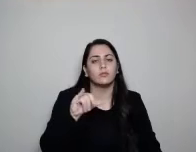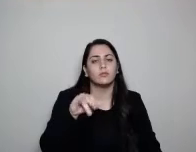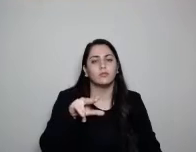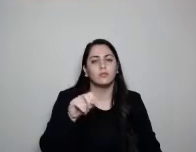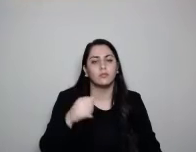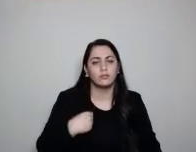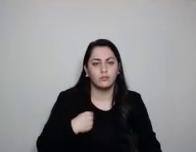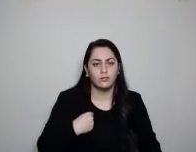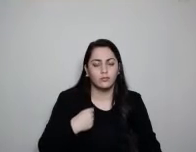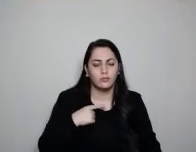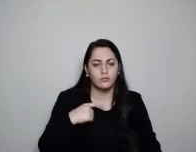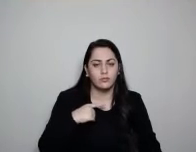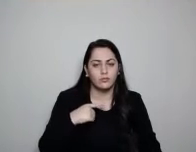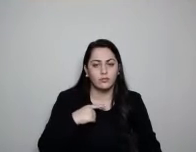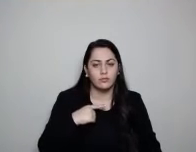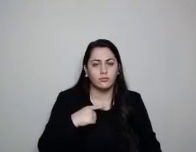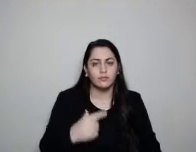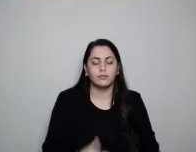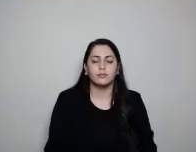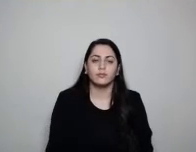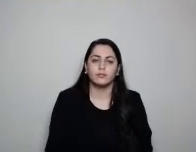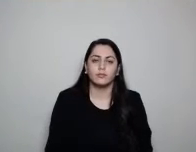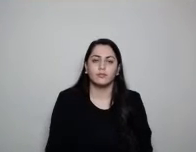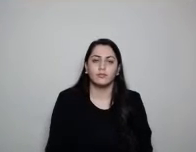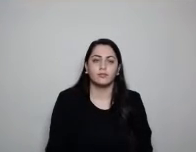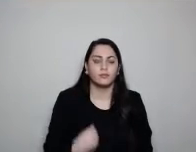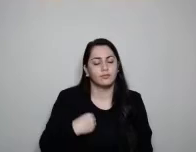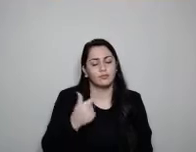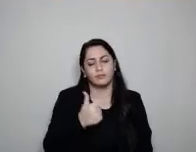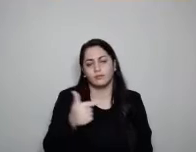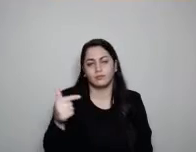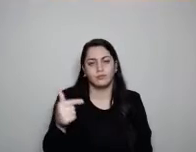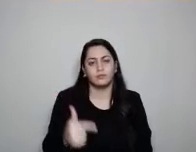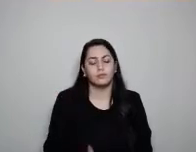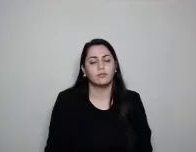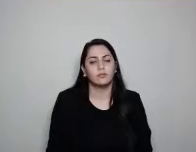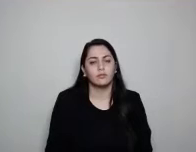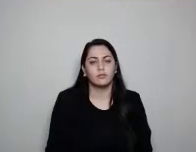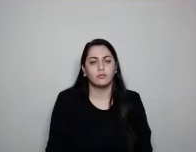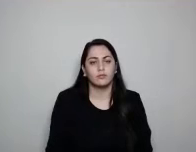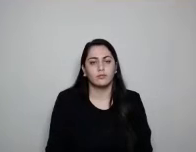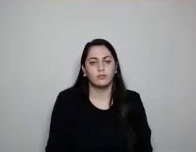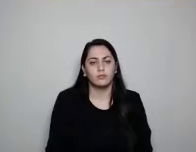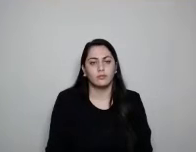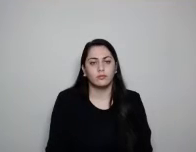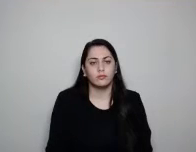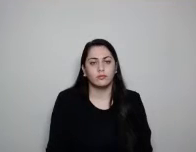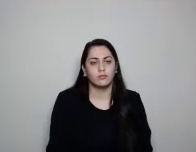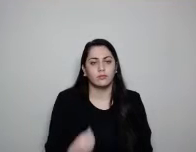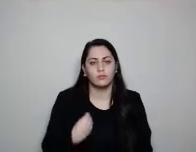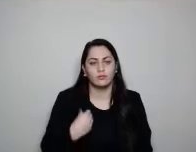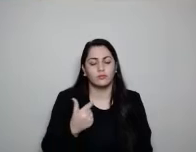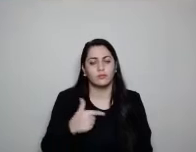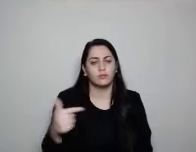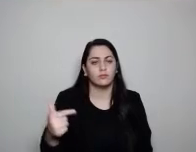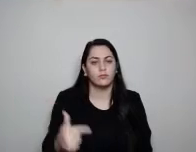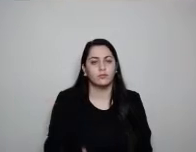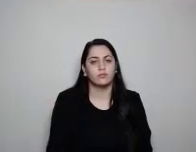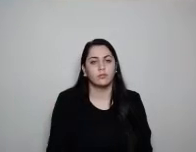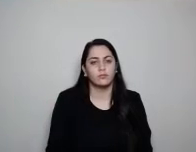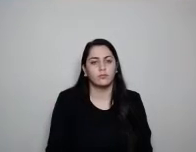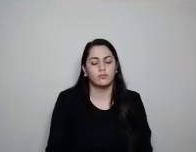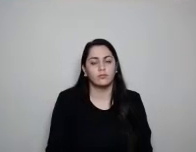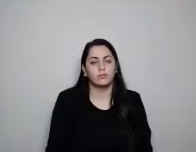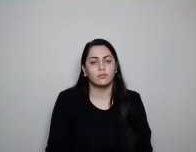Está presente? Não está presente. Quem? Não está. Doutor Elvésio também não está, né?